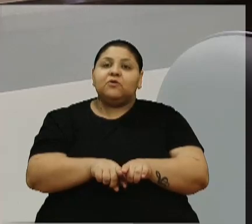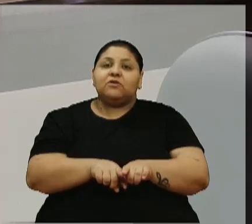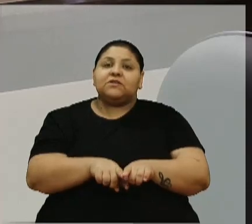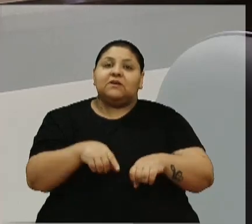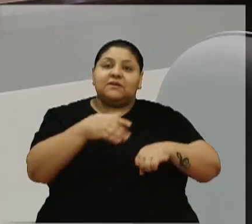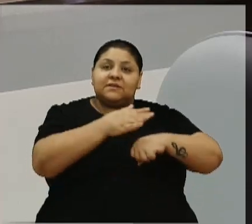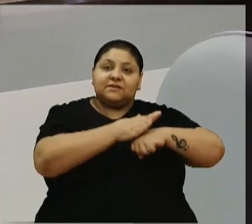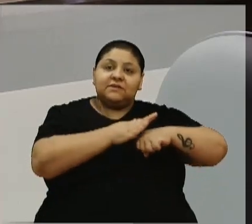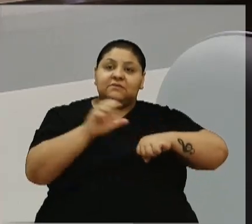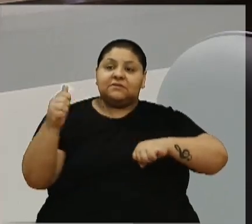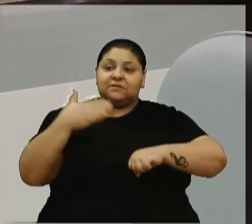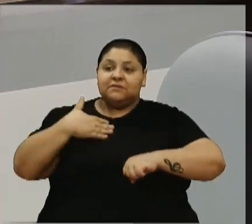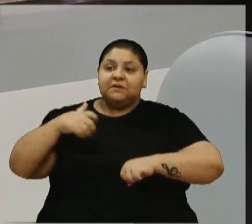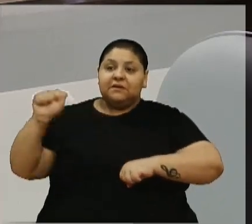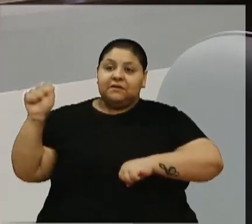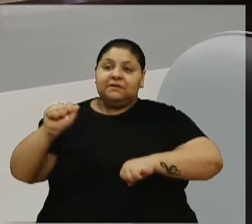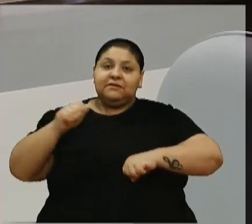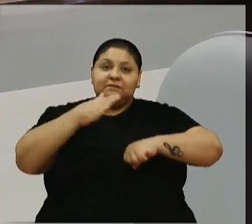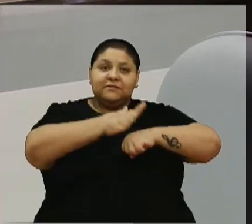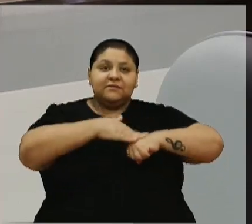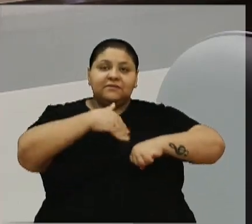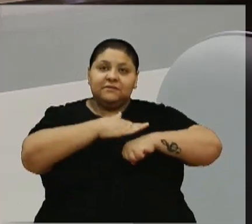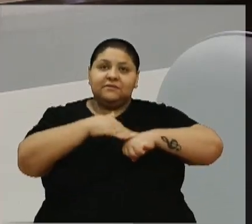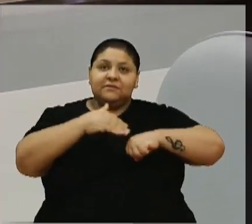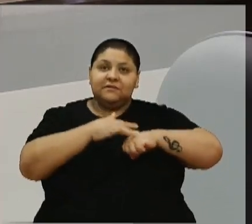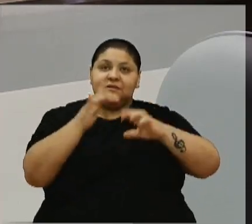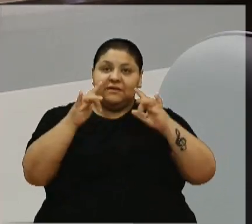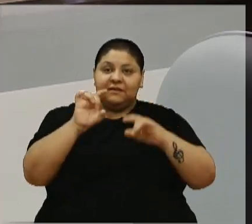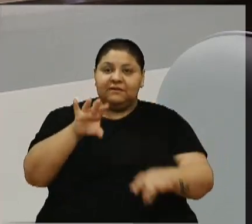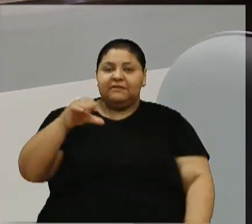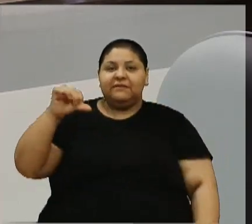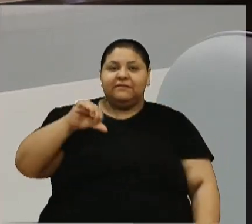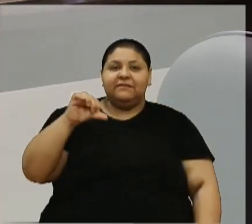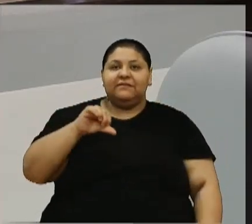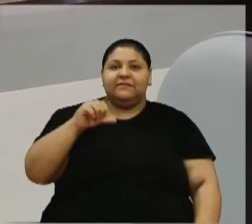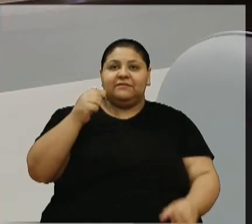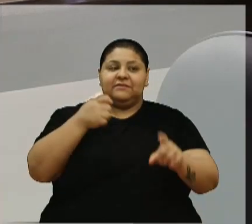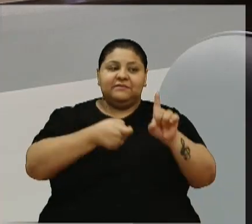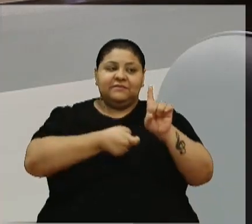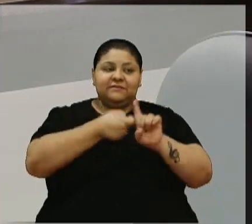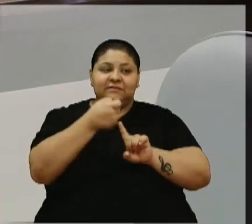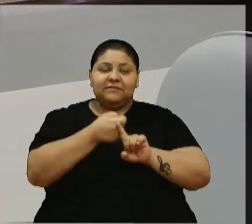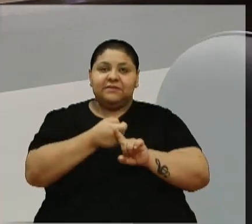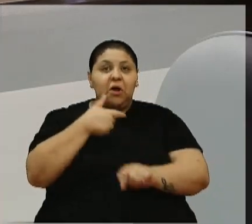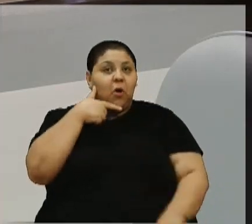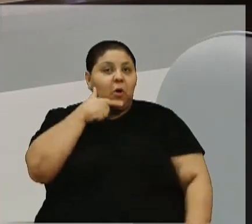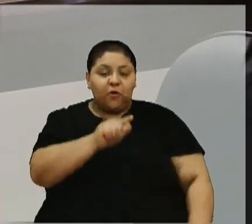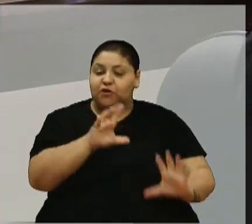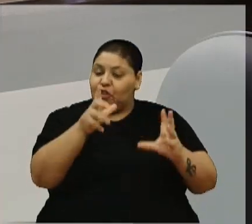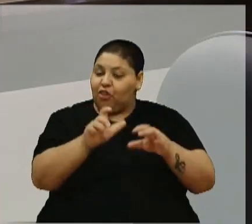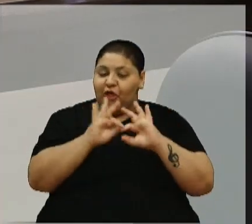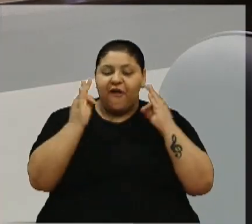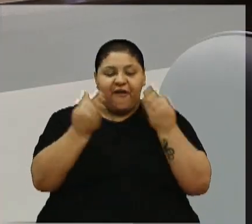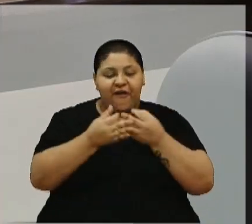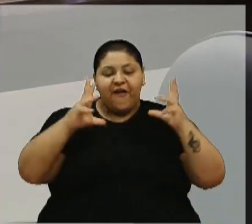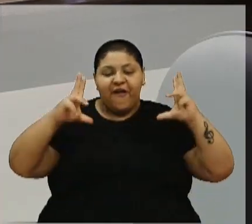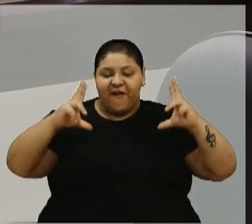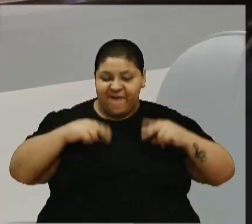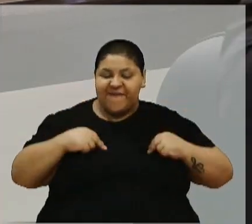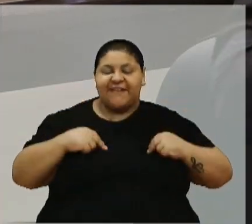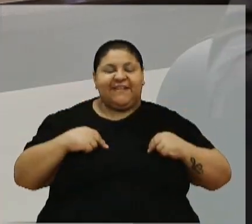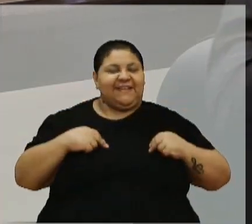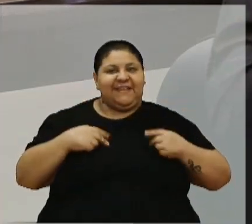né? O Nelson já foi diferente, ele disse que namorou só 9 meses e conquistou a sogra, a filha e tudo. Então é merecido, então, de